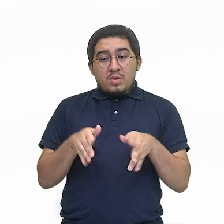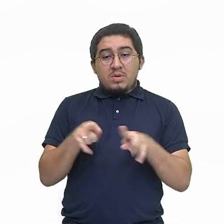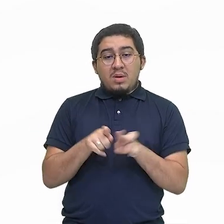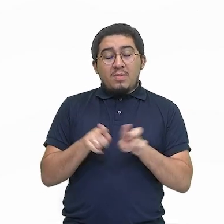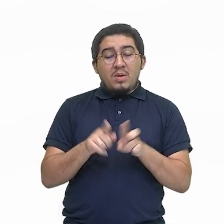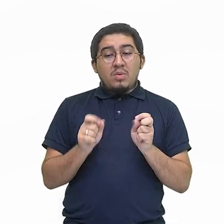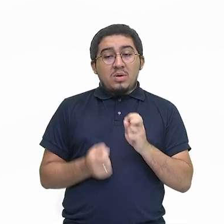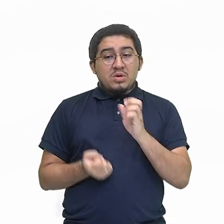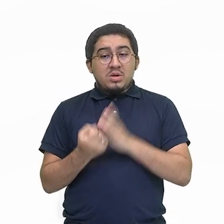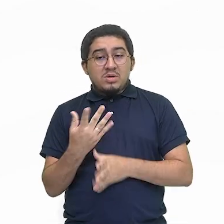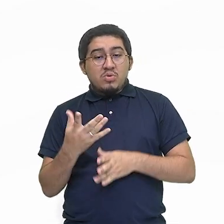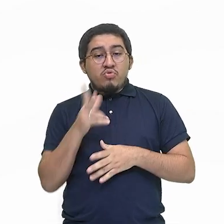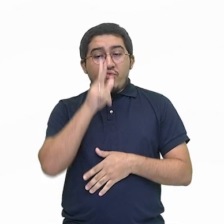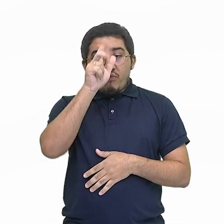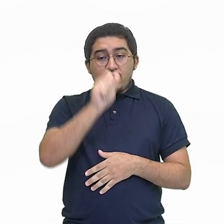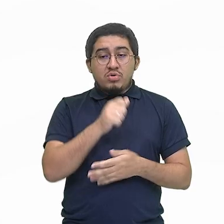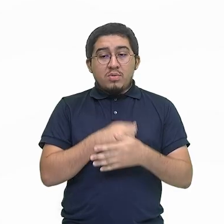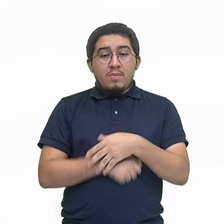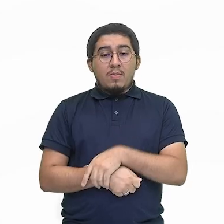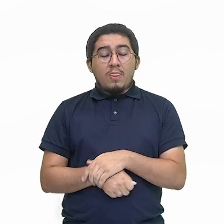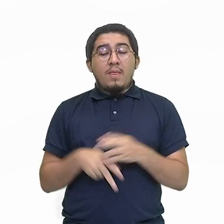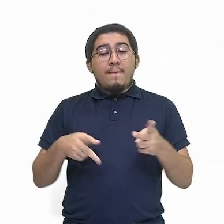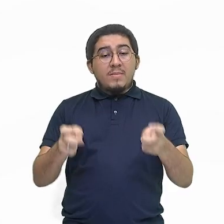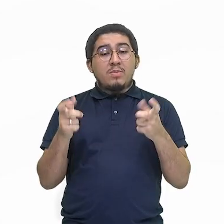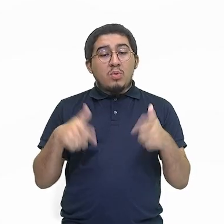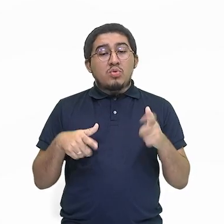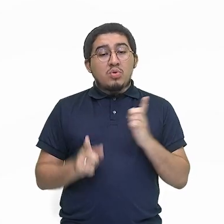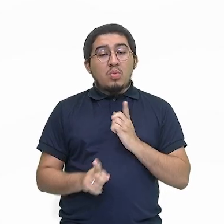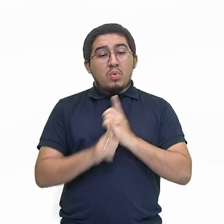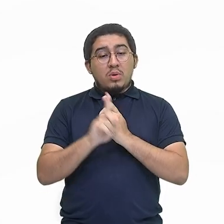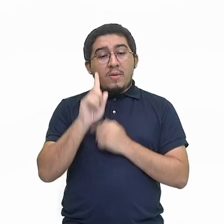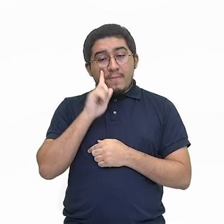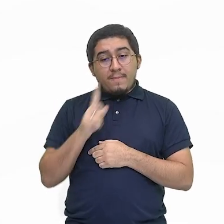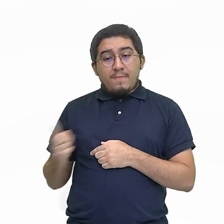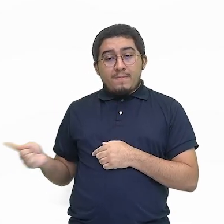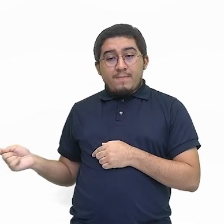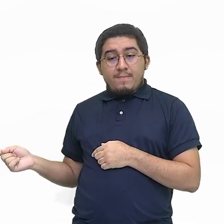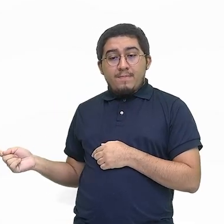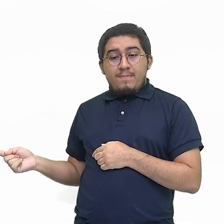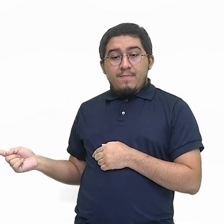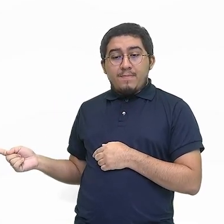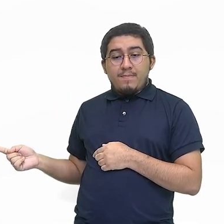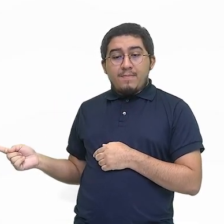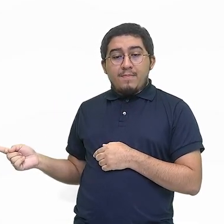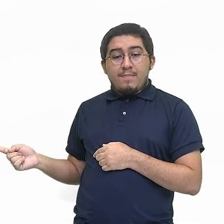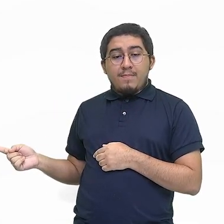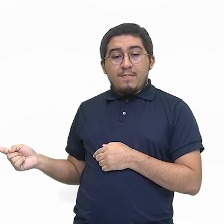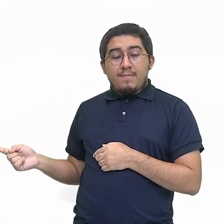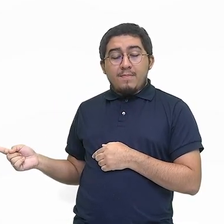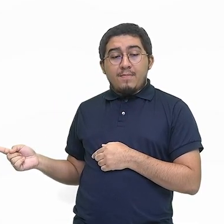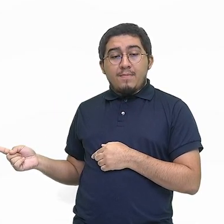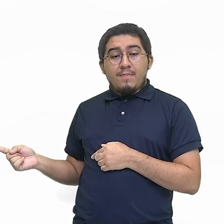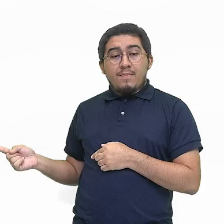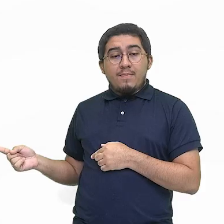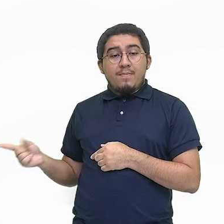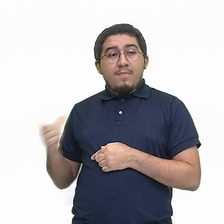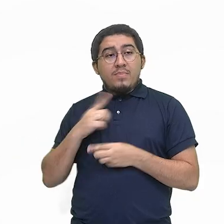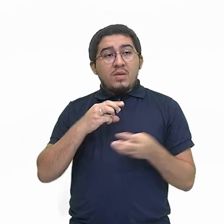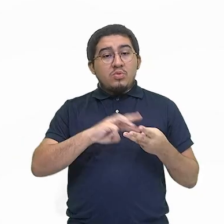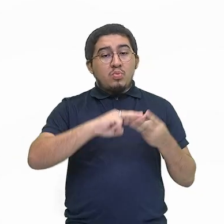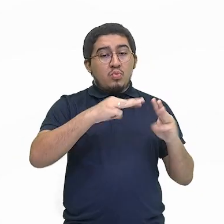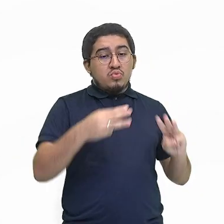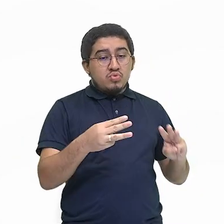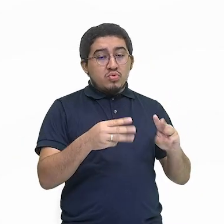e a geração de força. Vejam onde ela é encontrada. Nós temos tecido muscular estriado, que compõe os músculos do